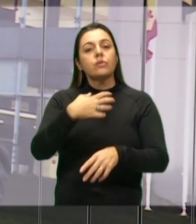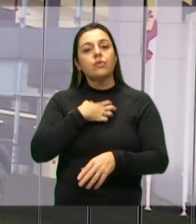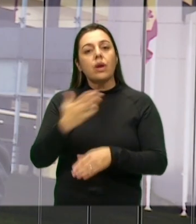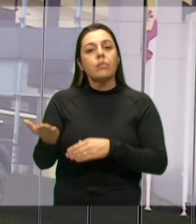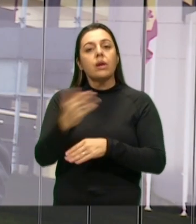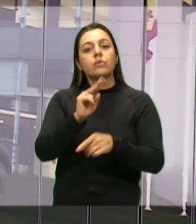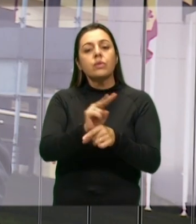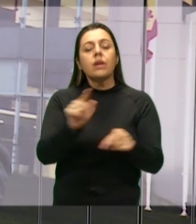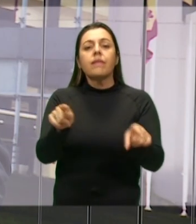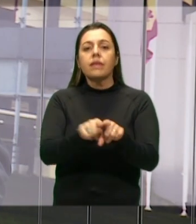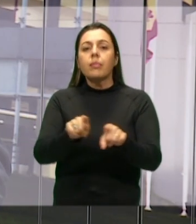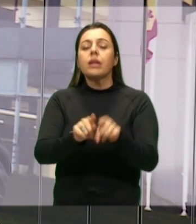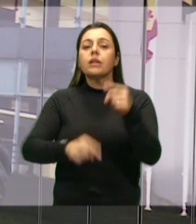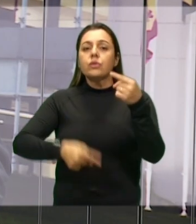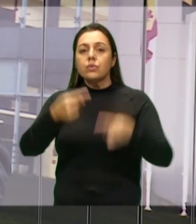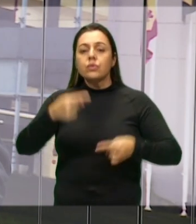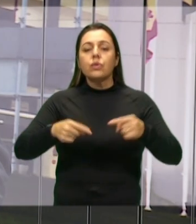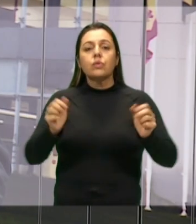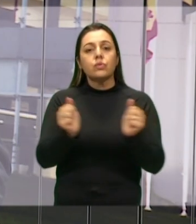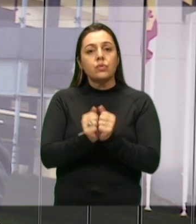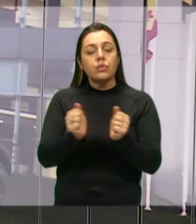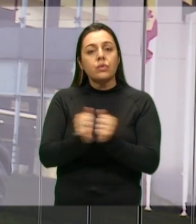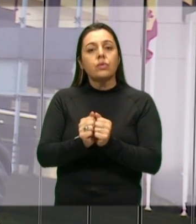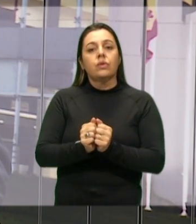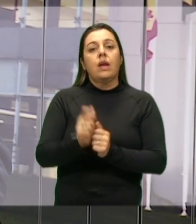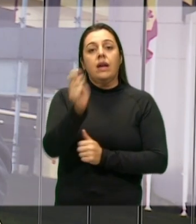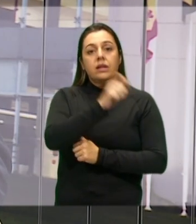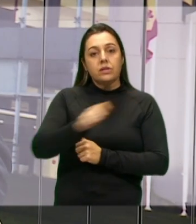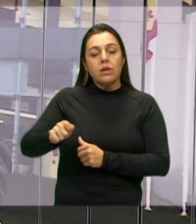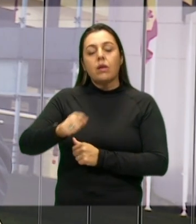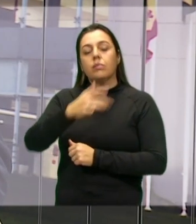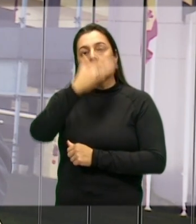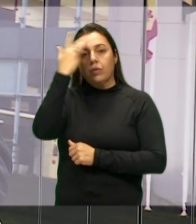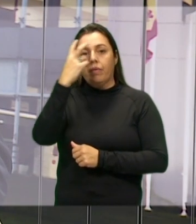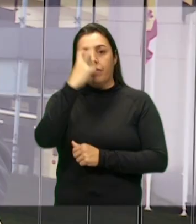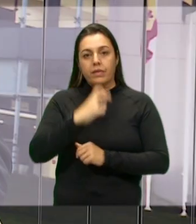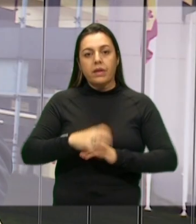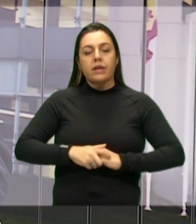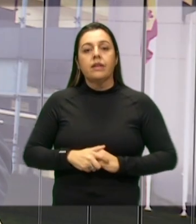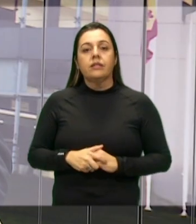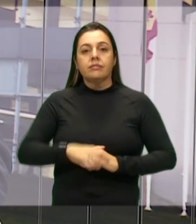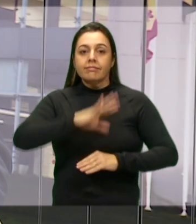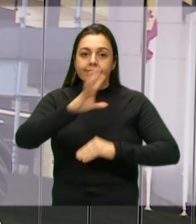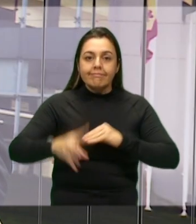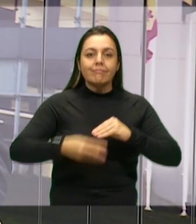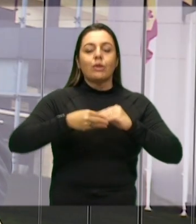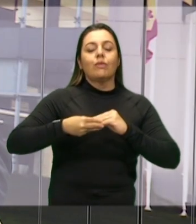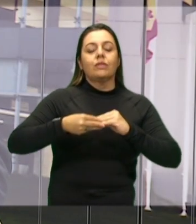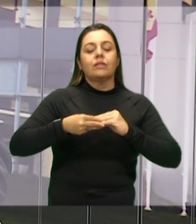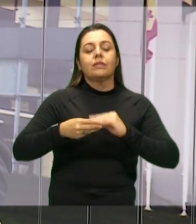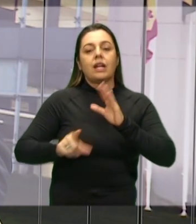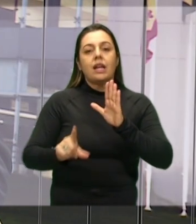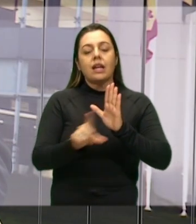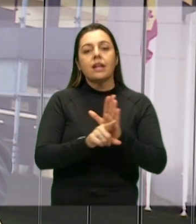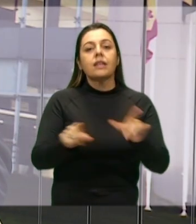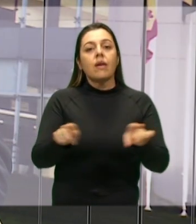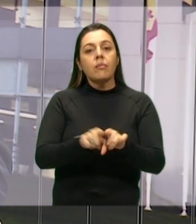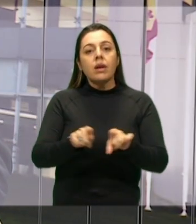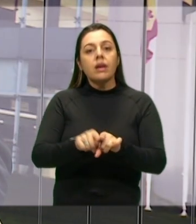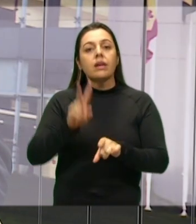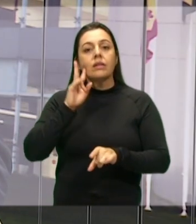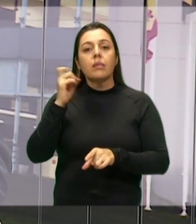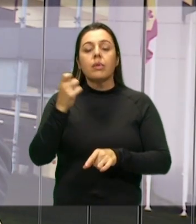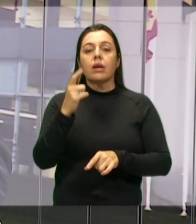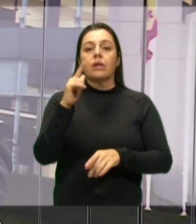trazer o cuidado. A gente também tem debatido, junto com a Associação dos Deficientes Visuais, aproveitando já o gancho dessa legislação, também a situação